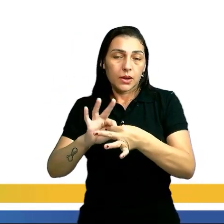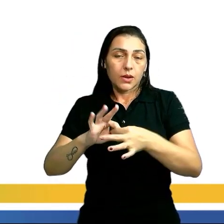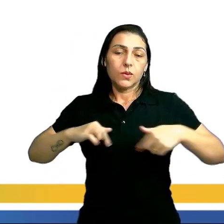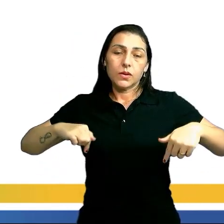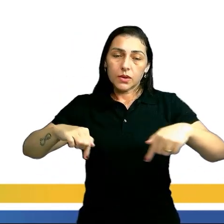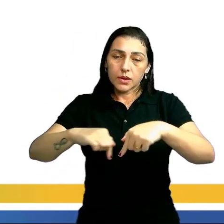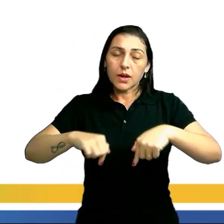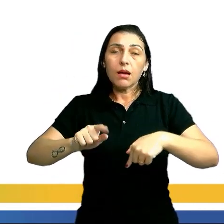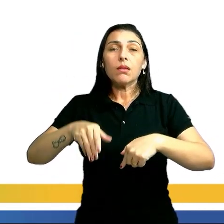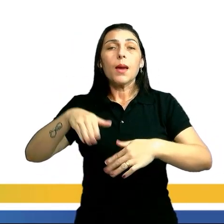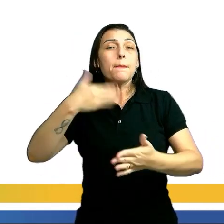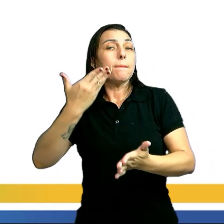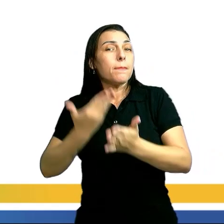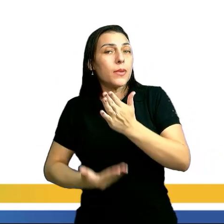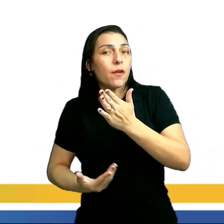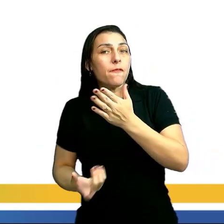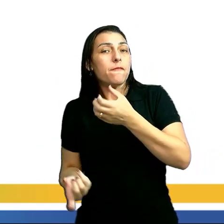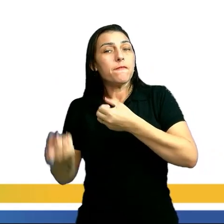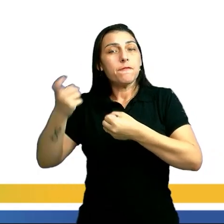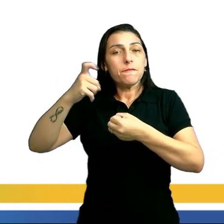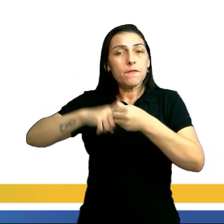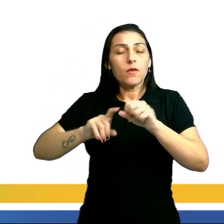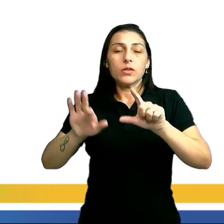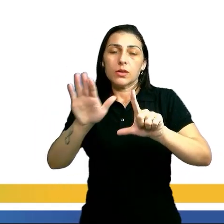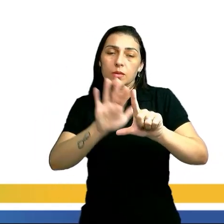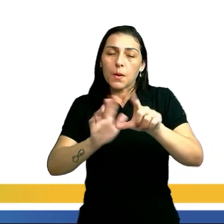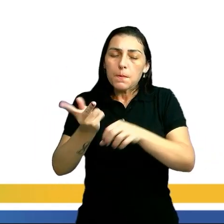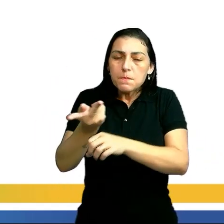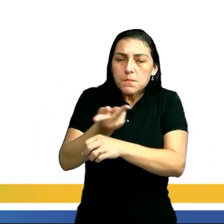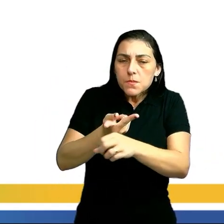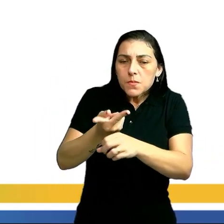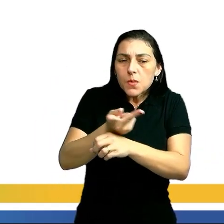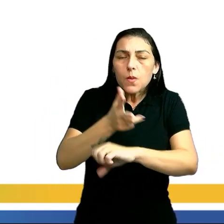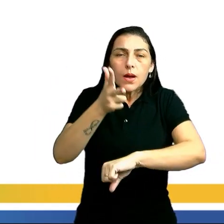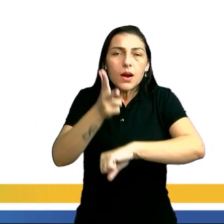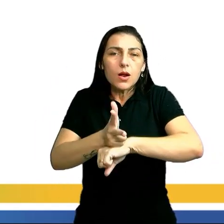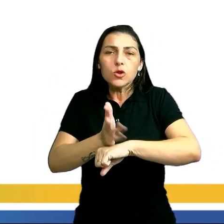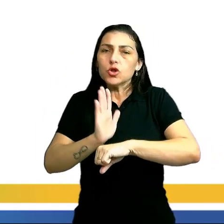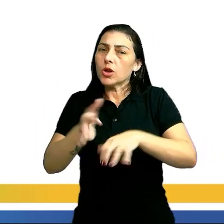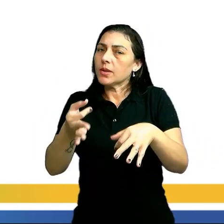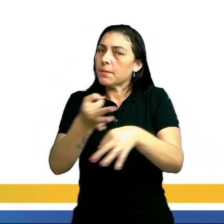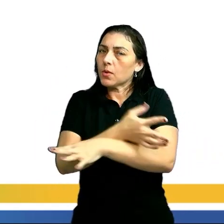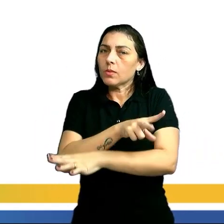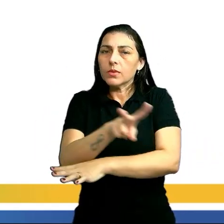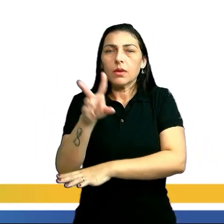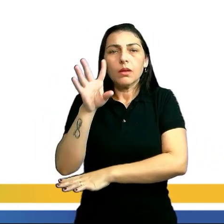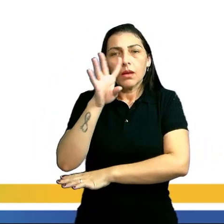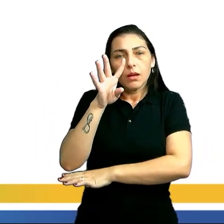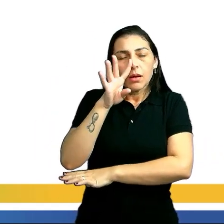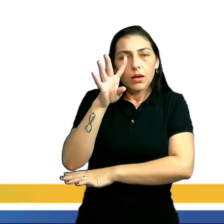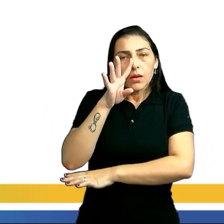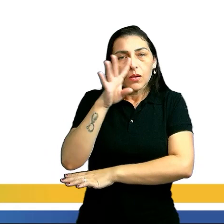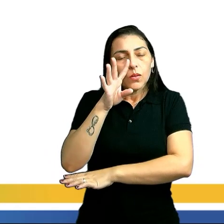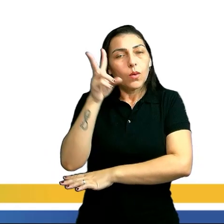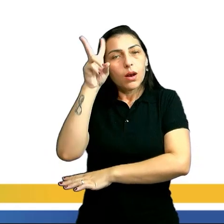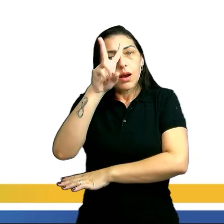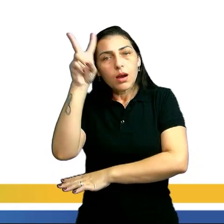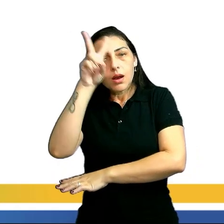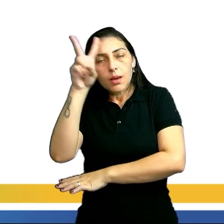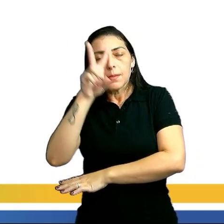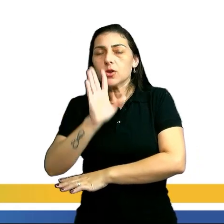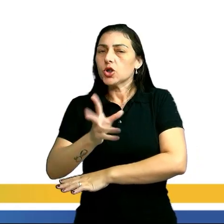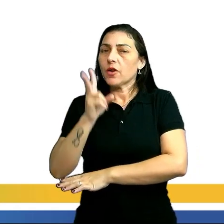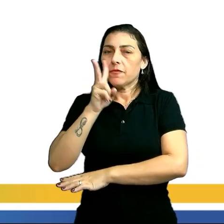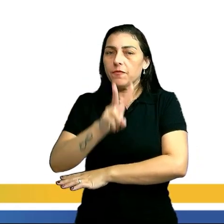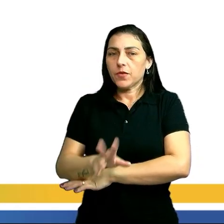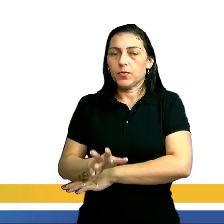químicas. Então, quem perdeu, corre na plataforma, procura as videoaulas que já está gravada bonitinha para você assistir ou relembrar caso já tenha